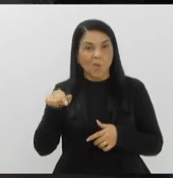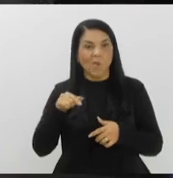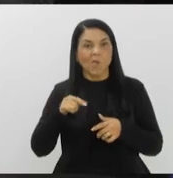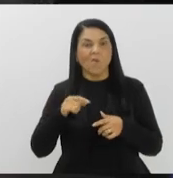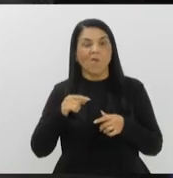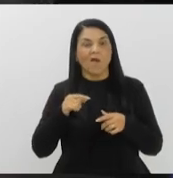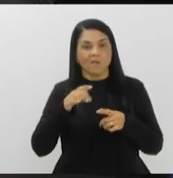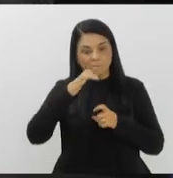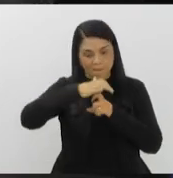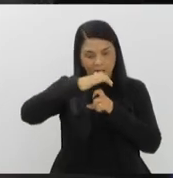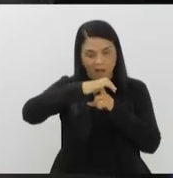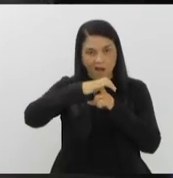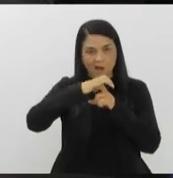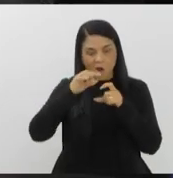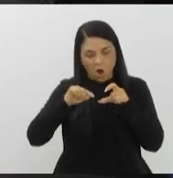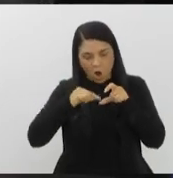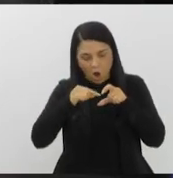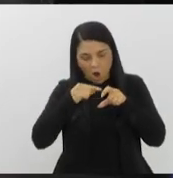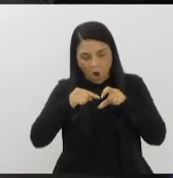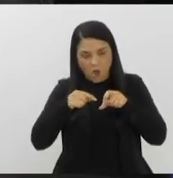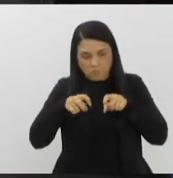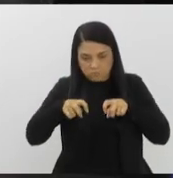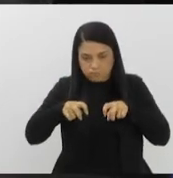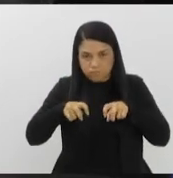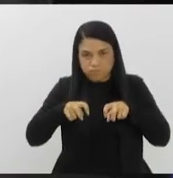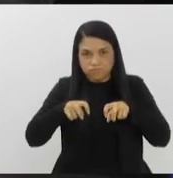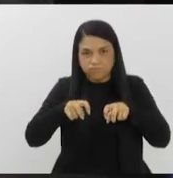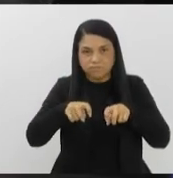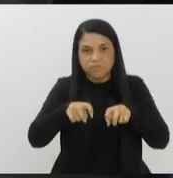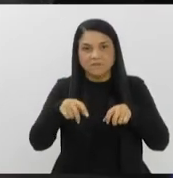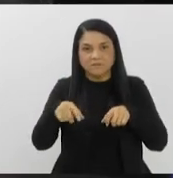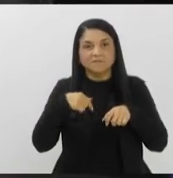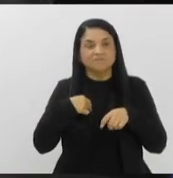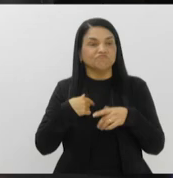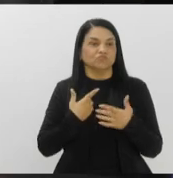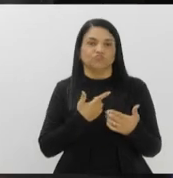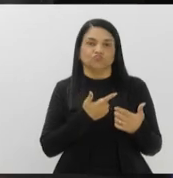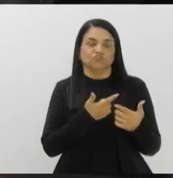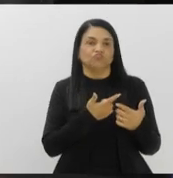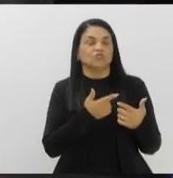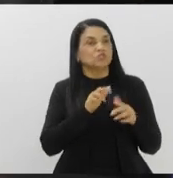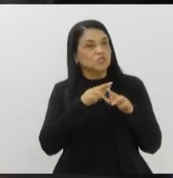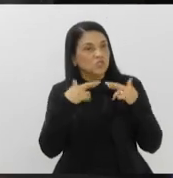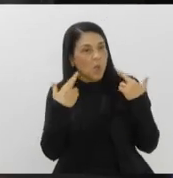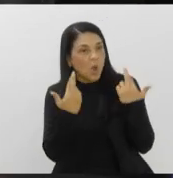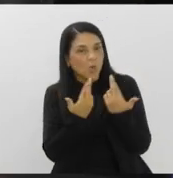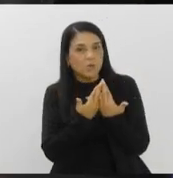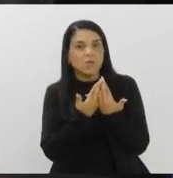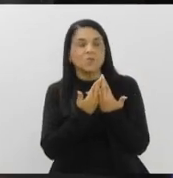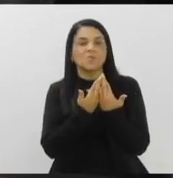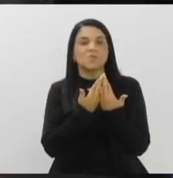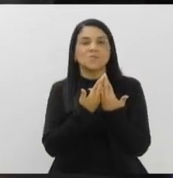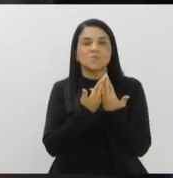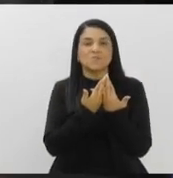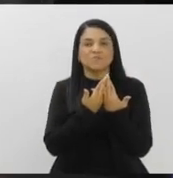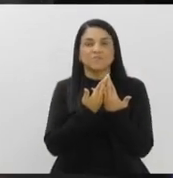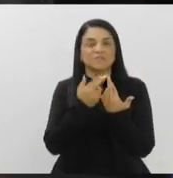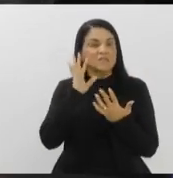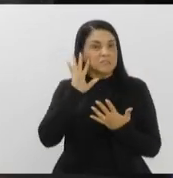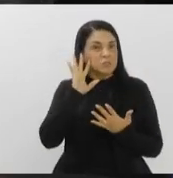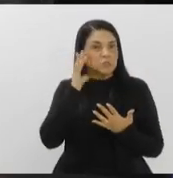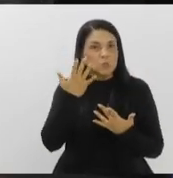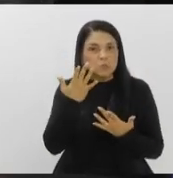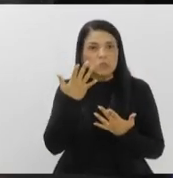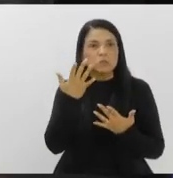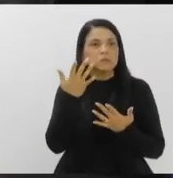precisa... Como tem um lugar grande para guardar, nós nos reunimos com elas lá em Santa Isabel, e todas as soluções foram